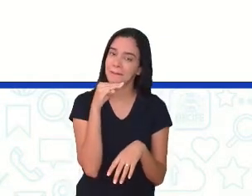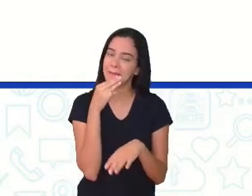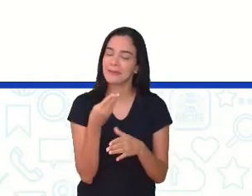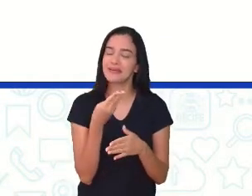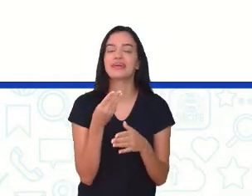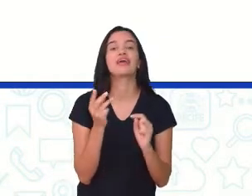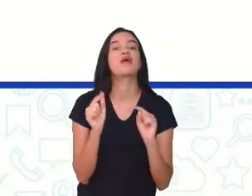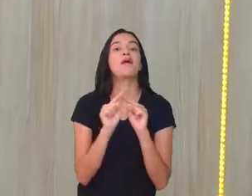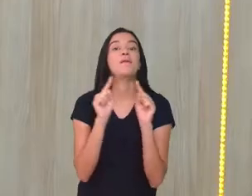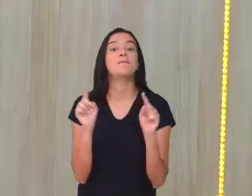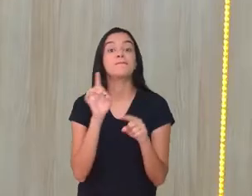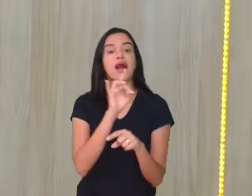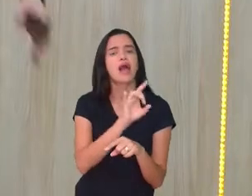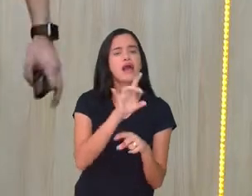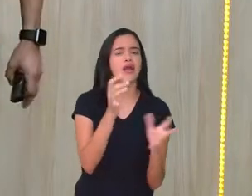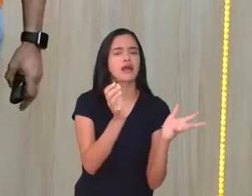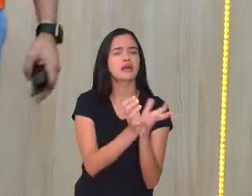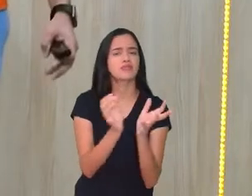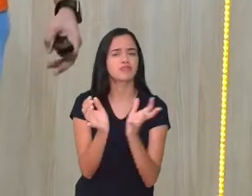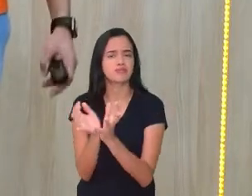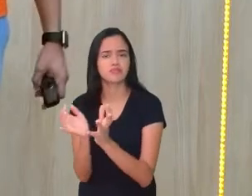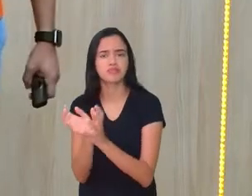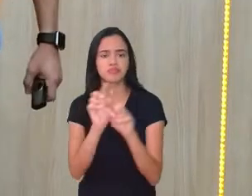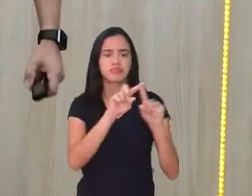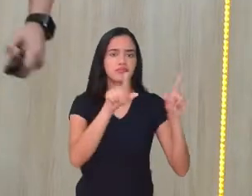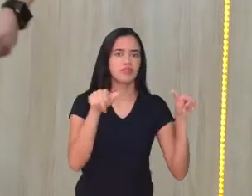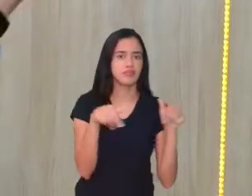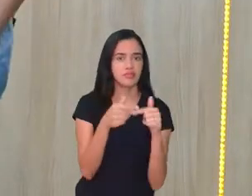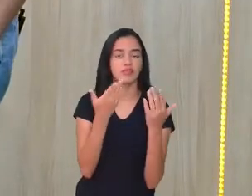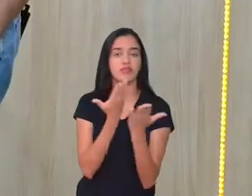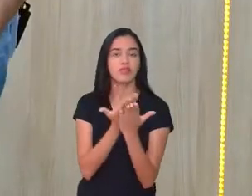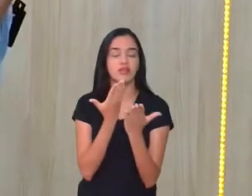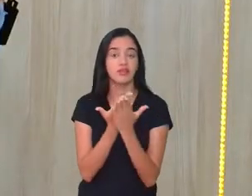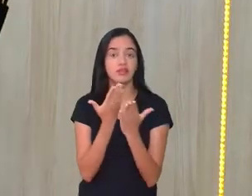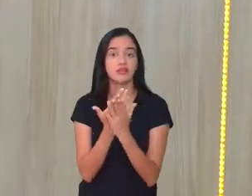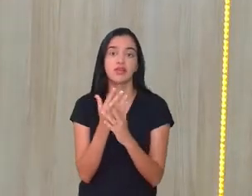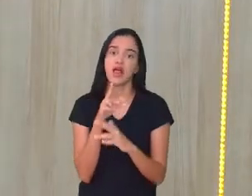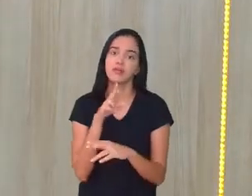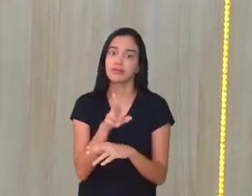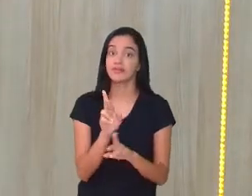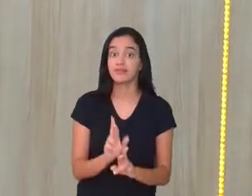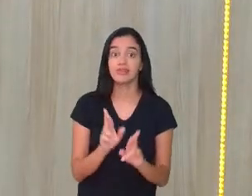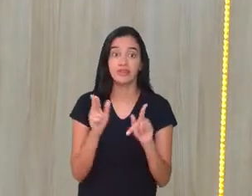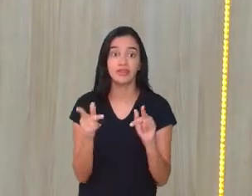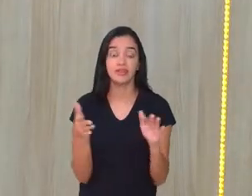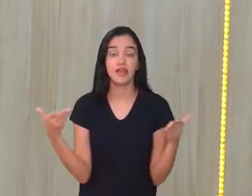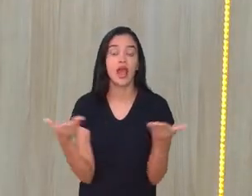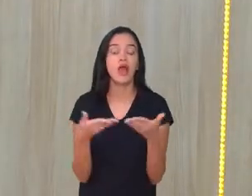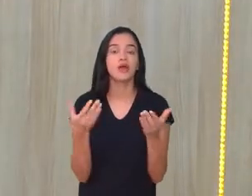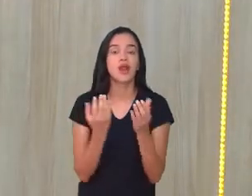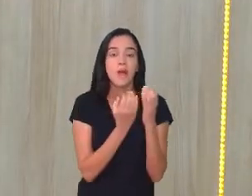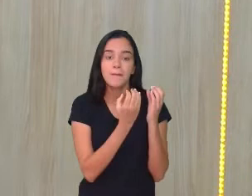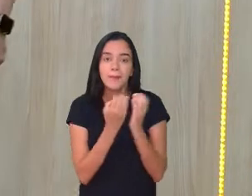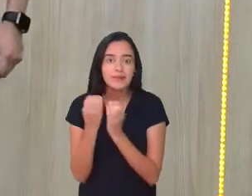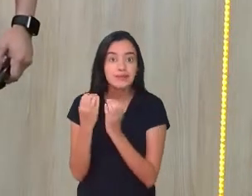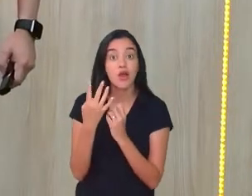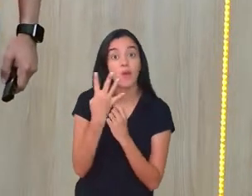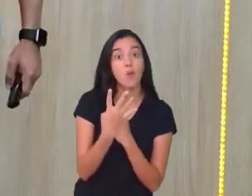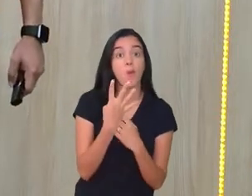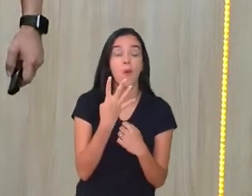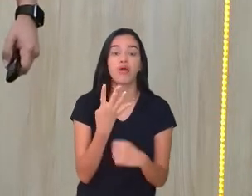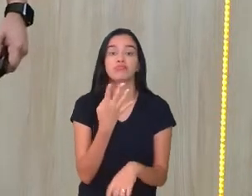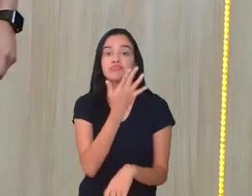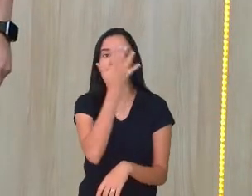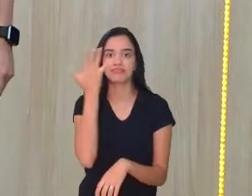Mas cada sala pode dar um resultado diferente, tá bom? Próxima fruta, a melancia. Foram 4